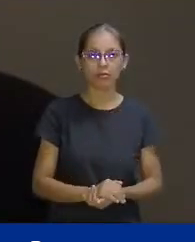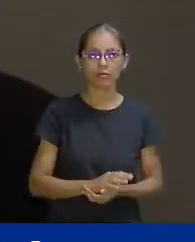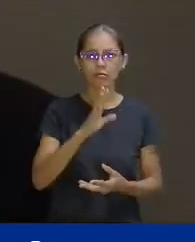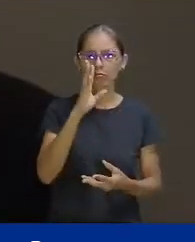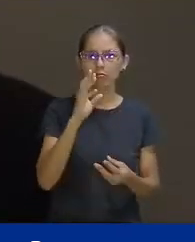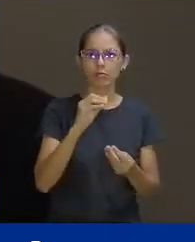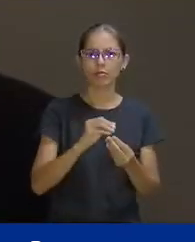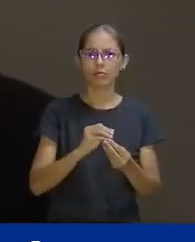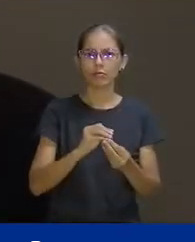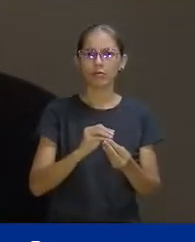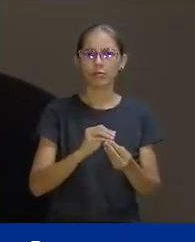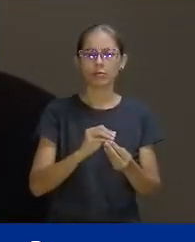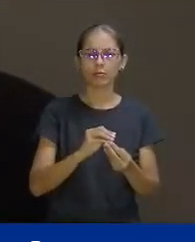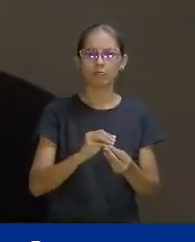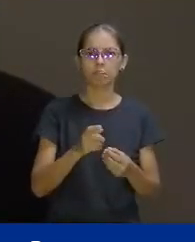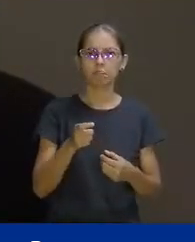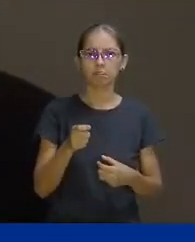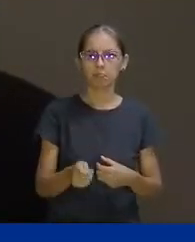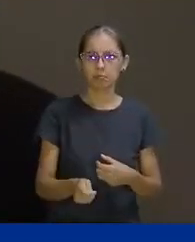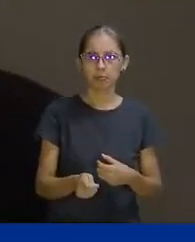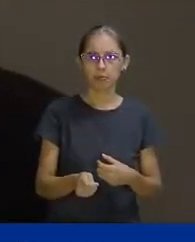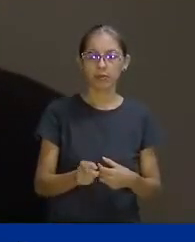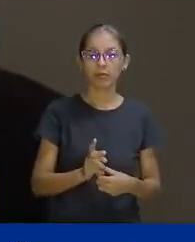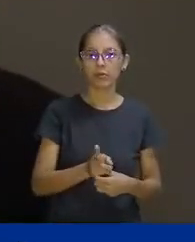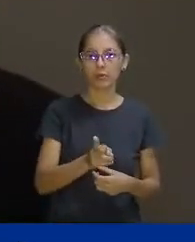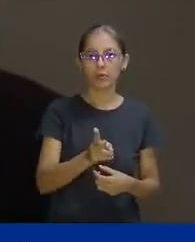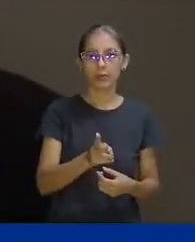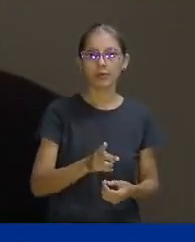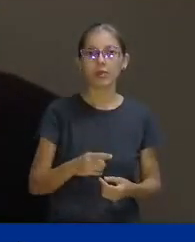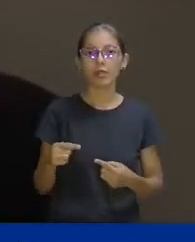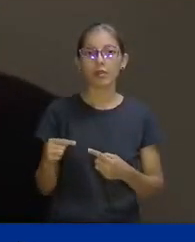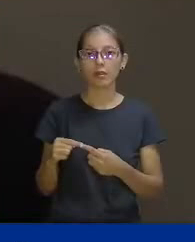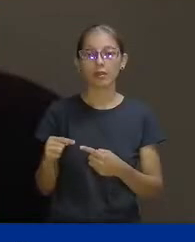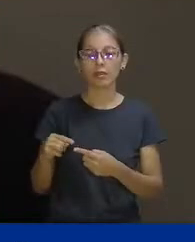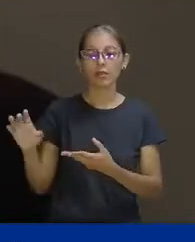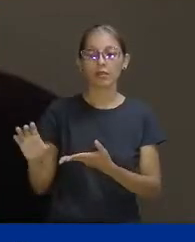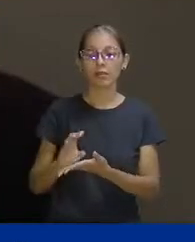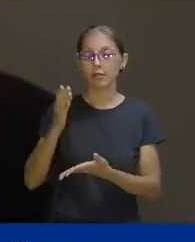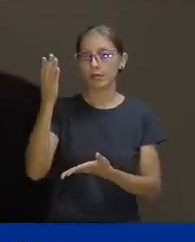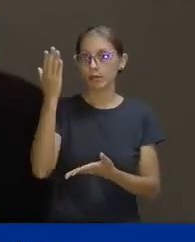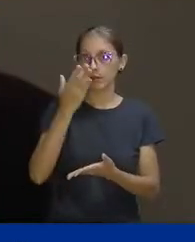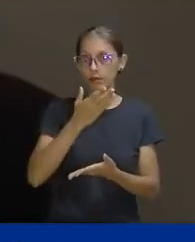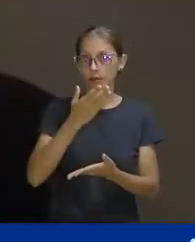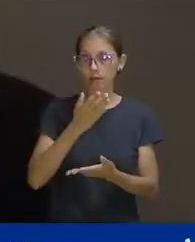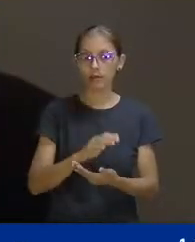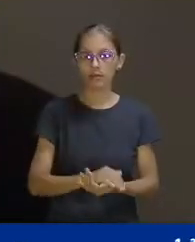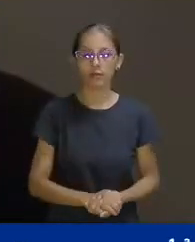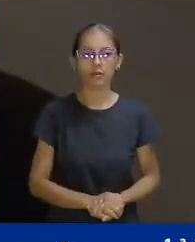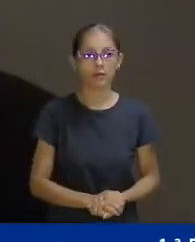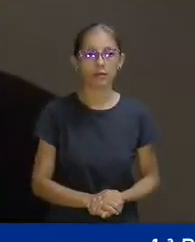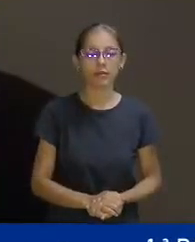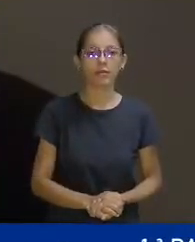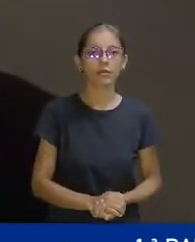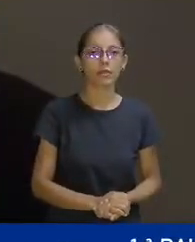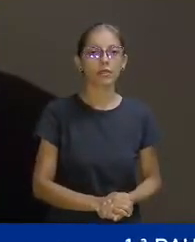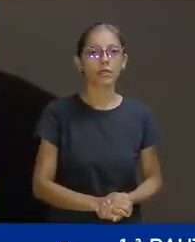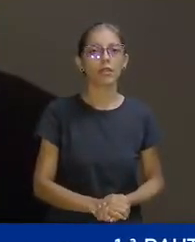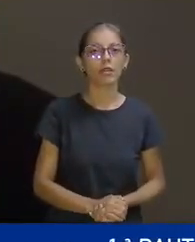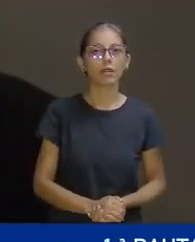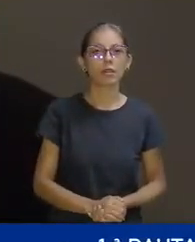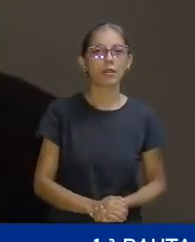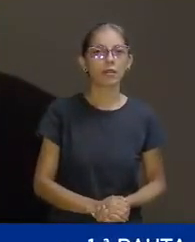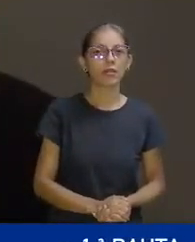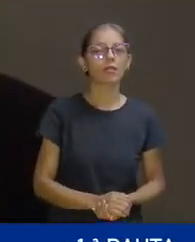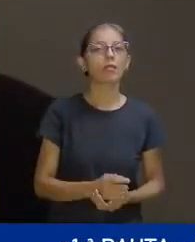conclusões do acordo regional acerca da comprovação das despesas, a Corte de origem proceda à nova análise da regularidade dos